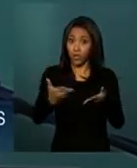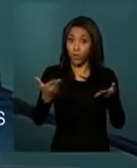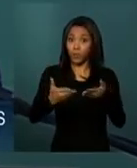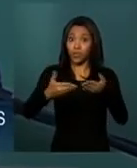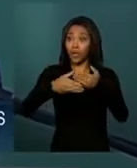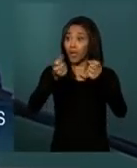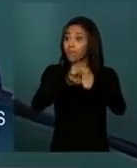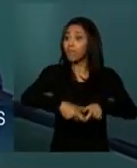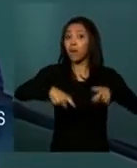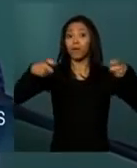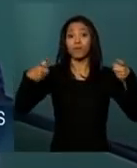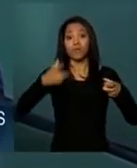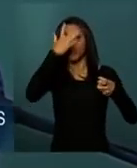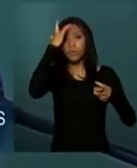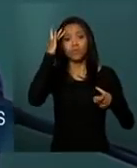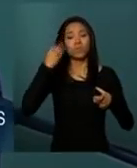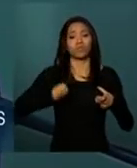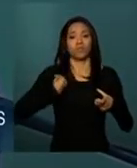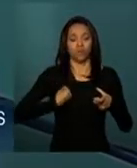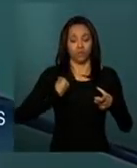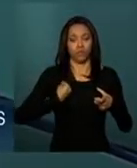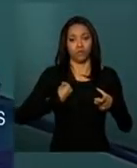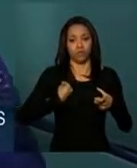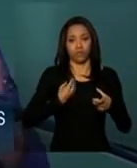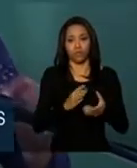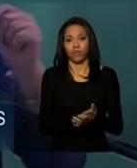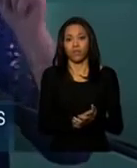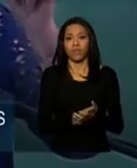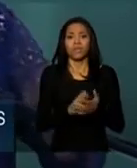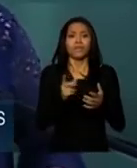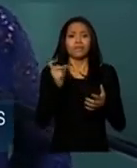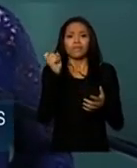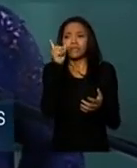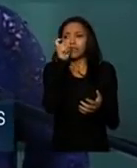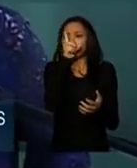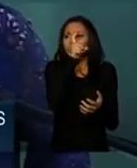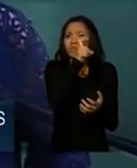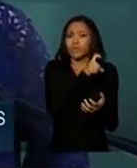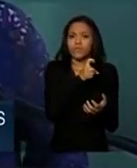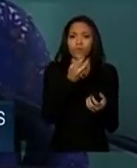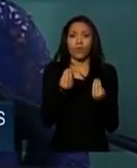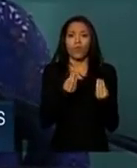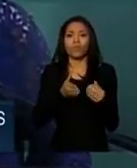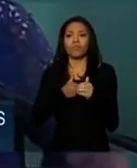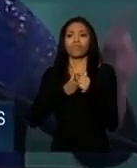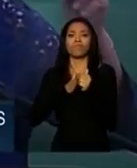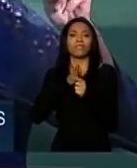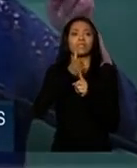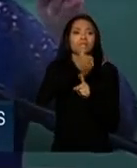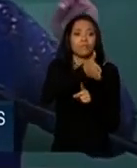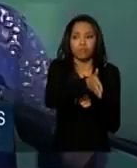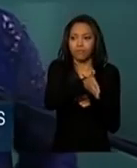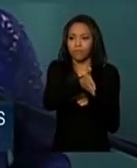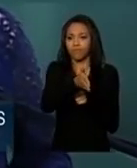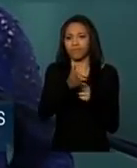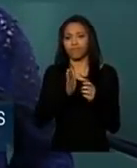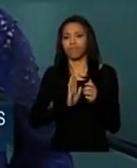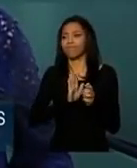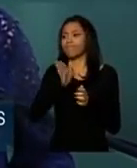da população brasileira, têm imensa dificuldade de transportar. de se